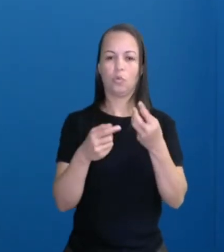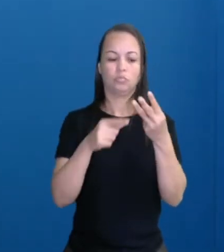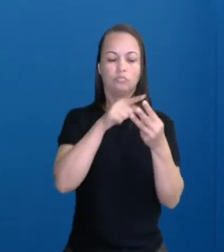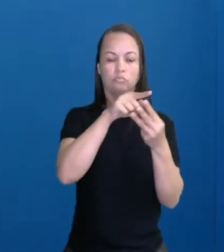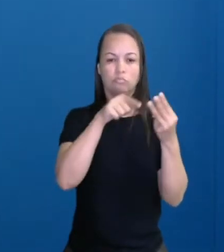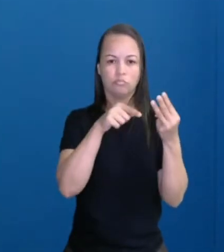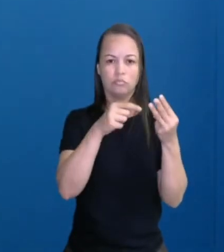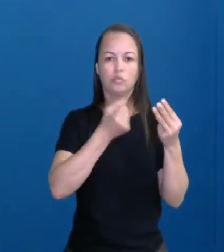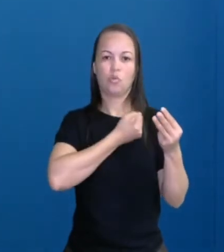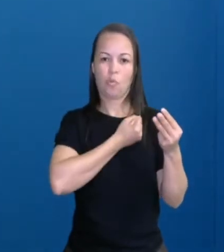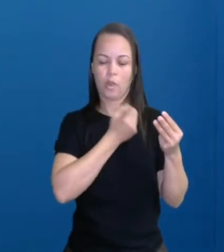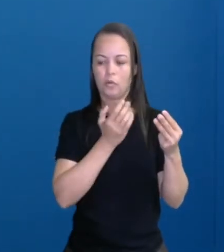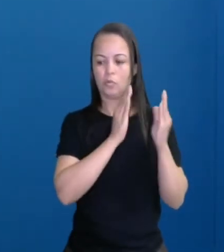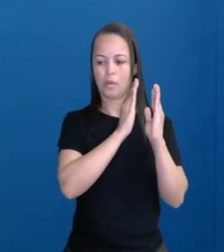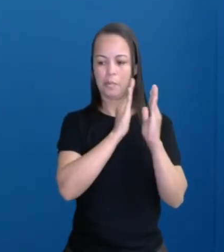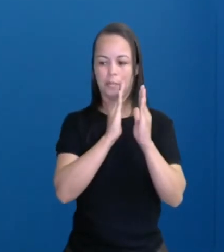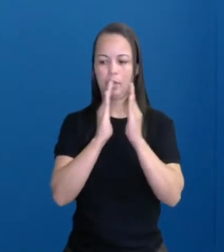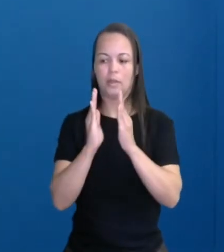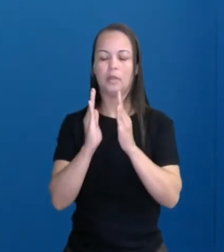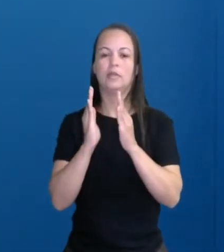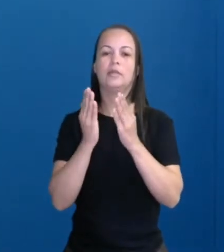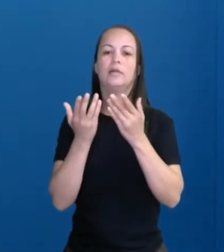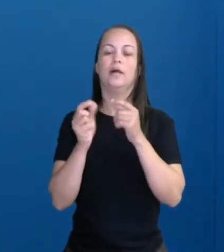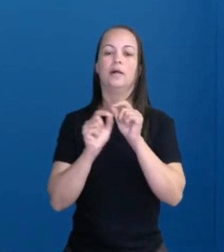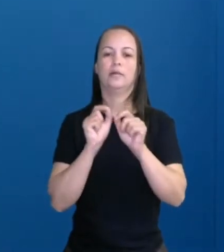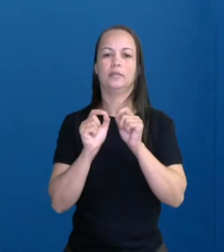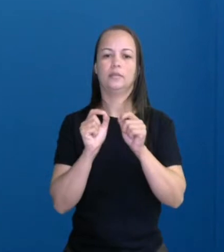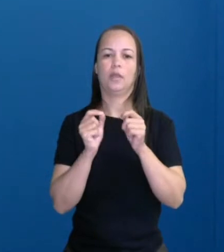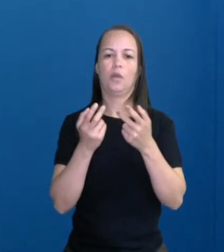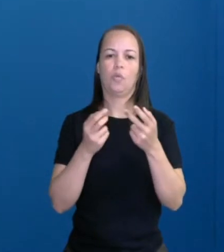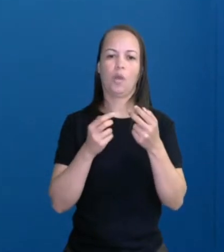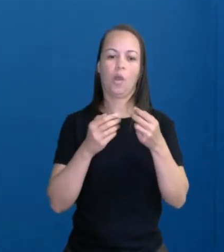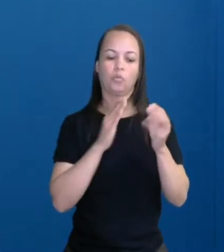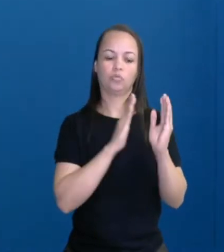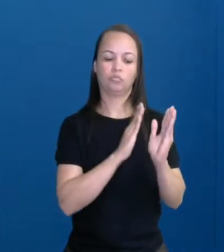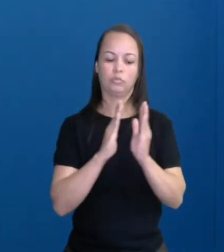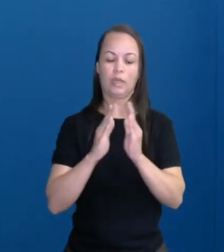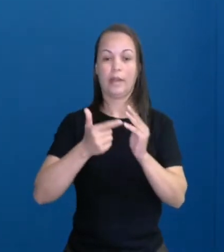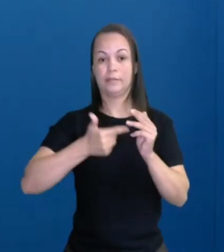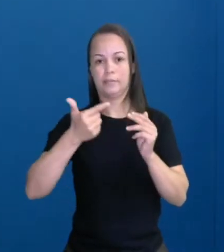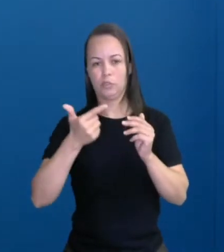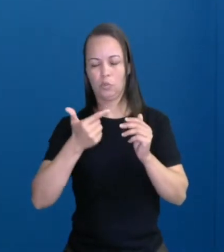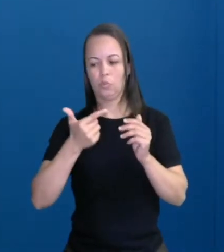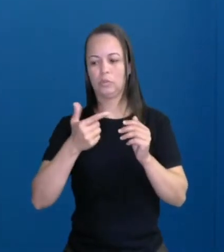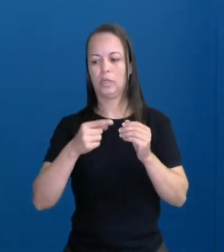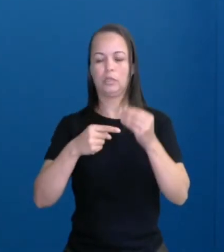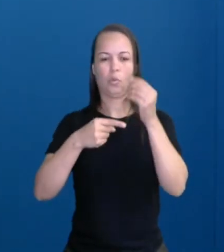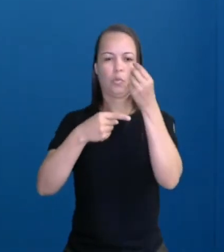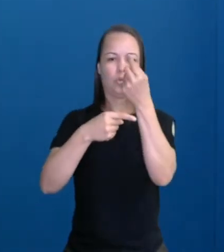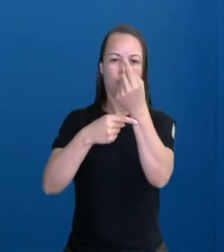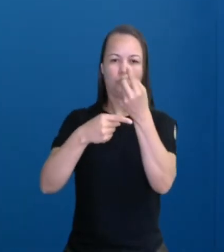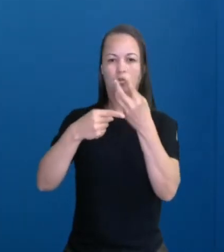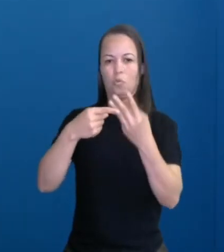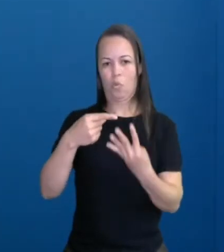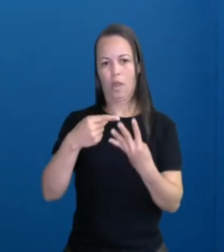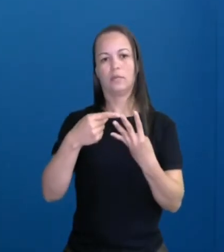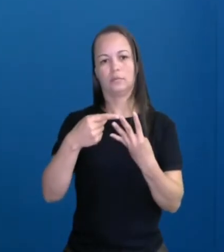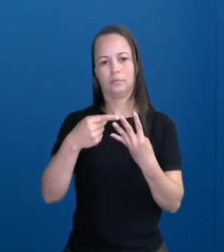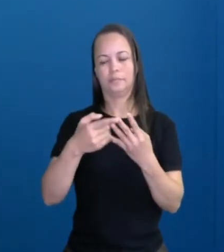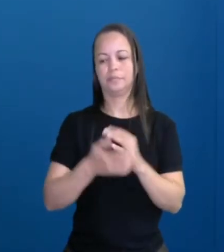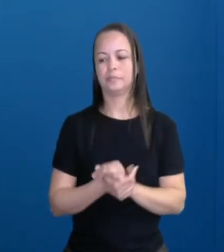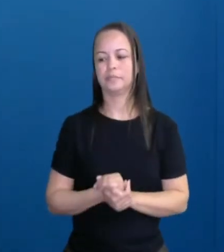números são diretamente proporcionais aos 3 segundos. Então, tá aí, um número sobre outro. A gente monta esta